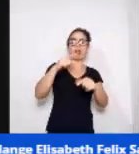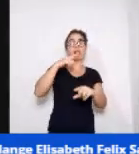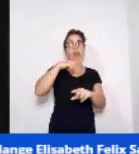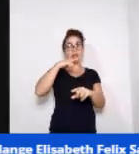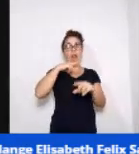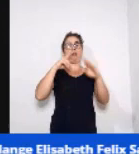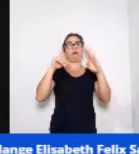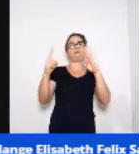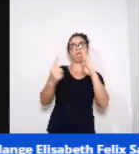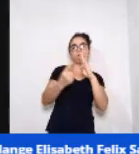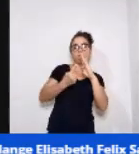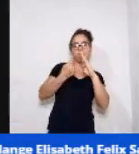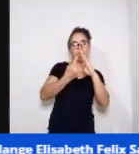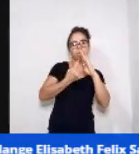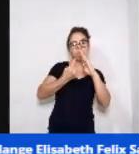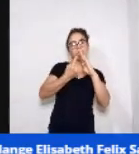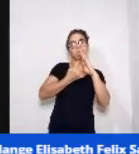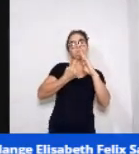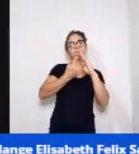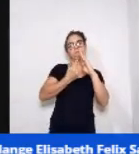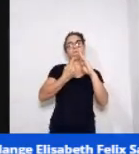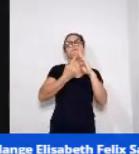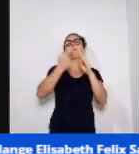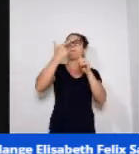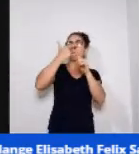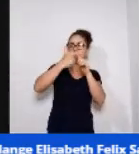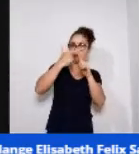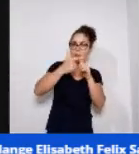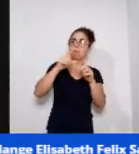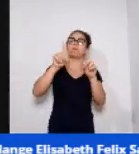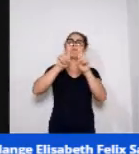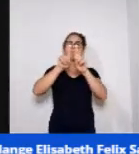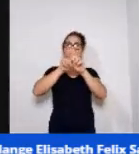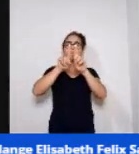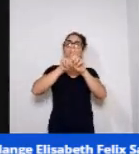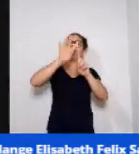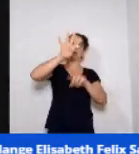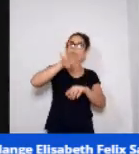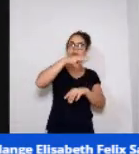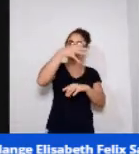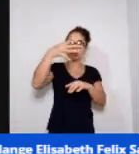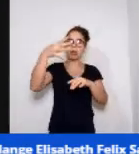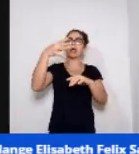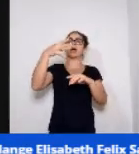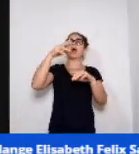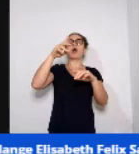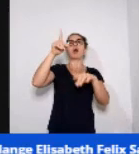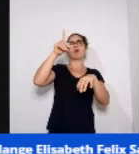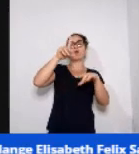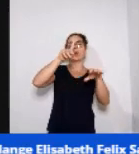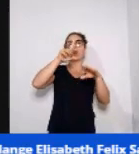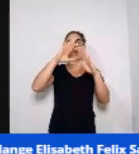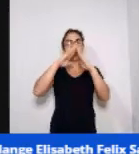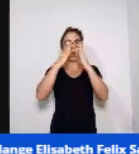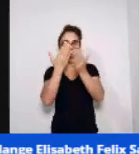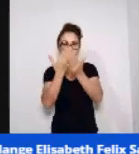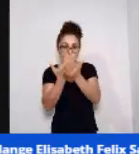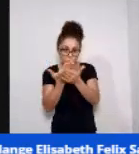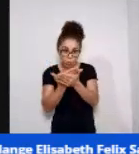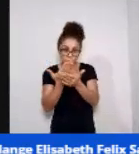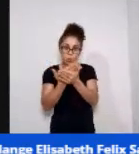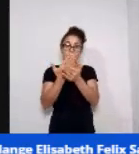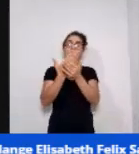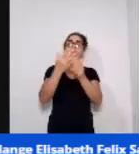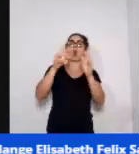um deles, mudanças nos calendários escolares, alterações de rotina. Acredito que até aí tudo